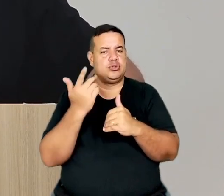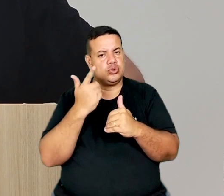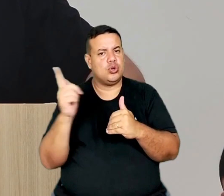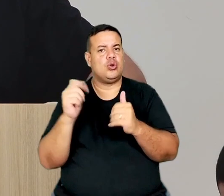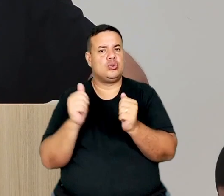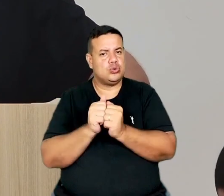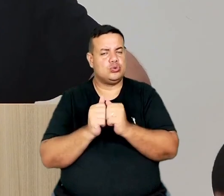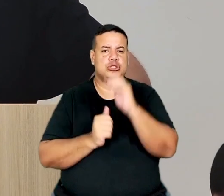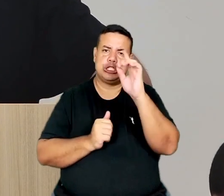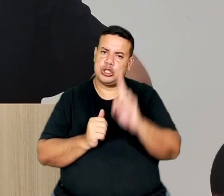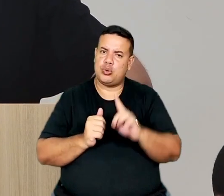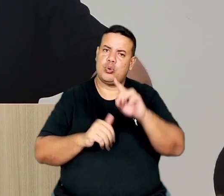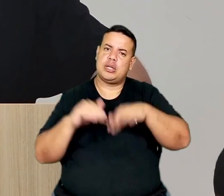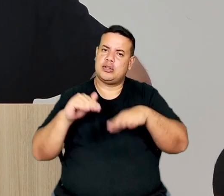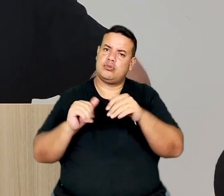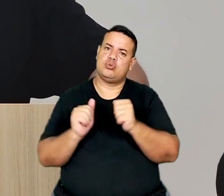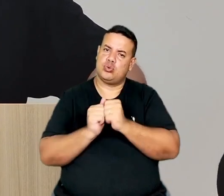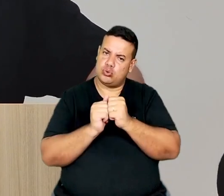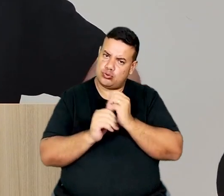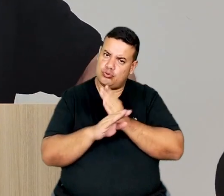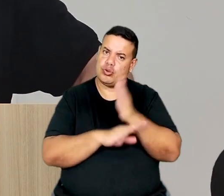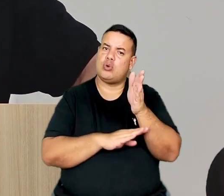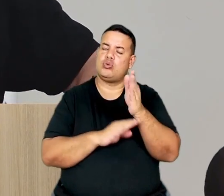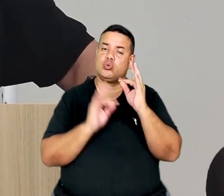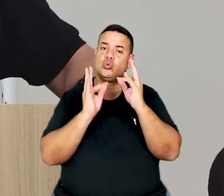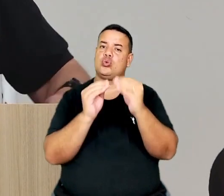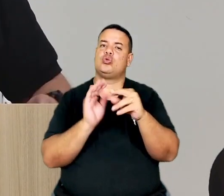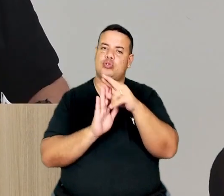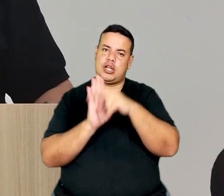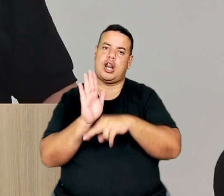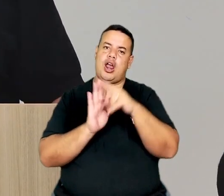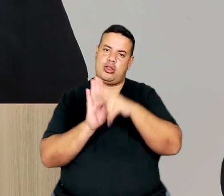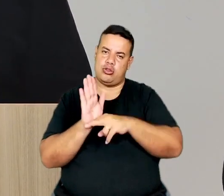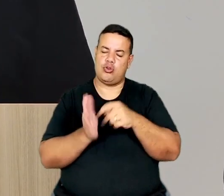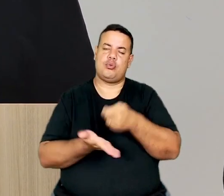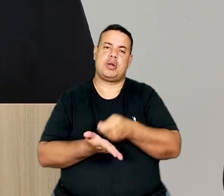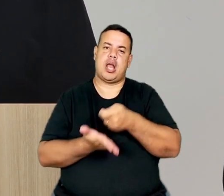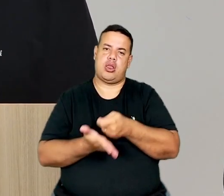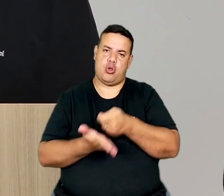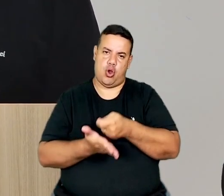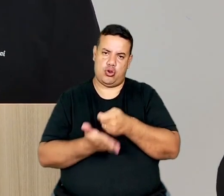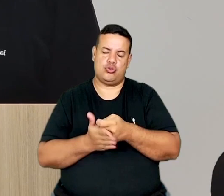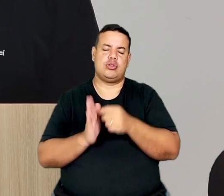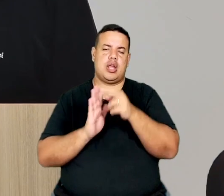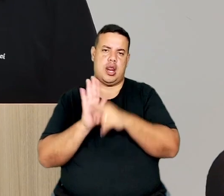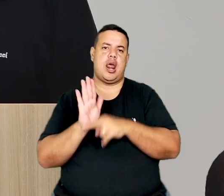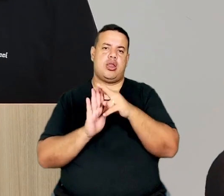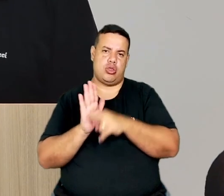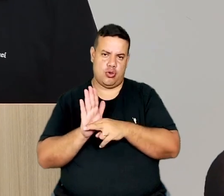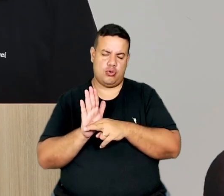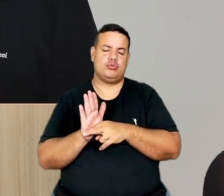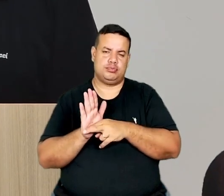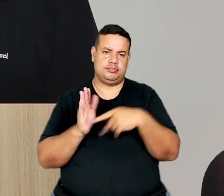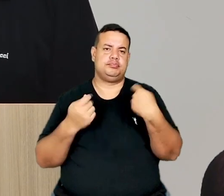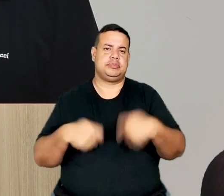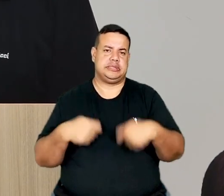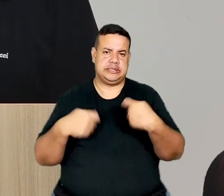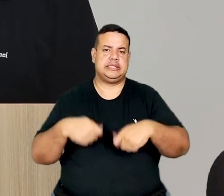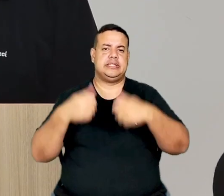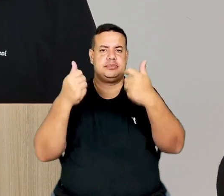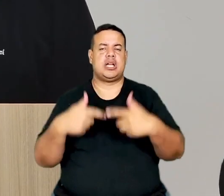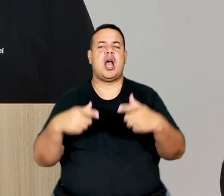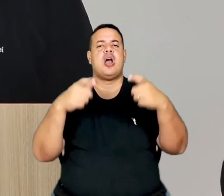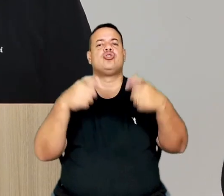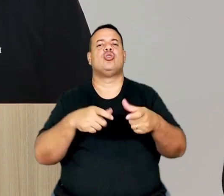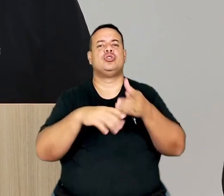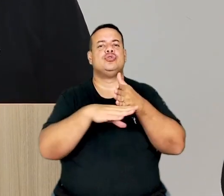diretores que às vezes vão, todos têm relatório. Você obrigatoriamente tem que devolver o seu relatório dizendo aonde foi, o que foi fazer, com